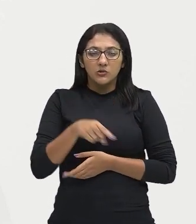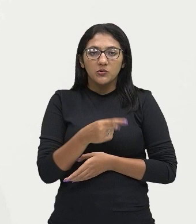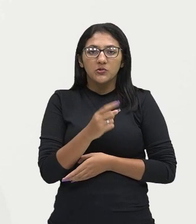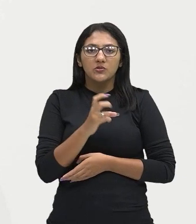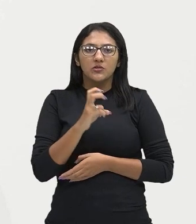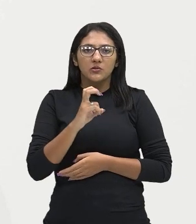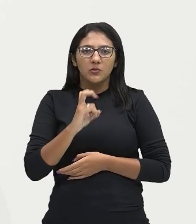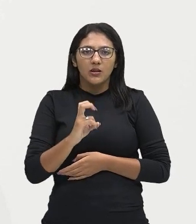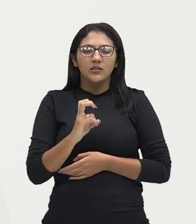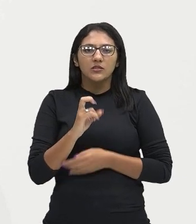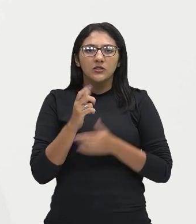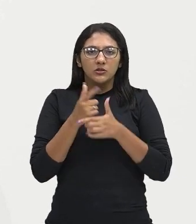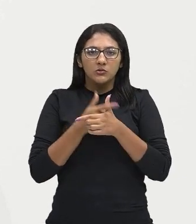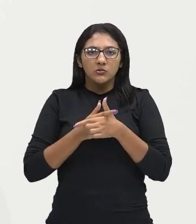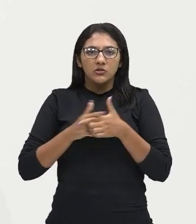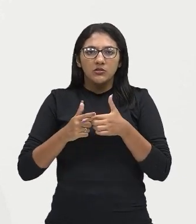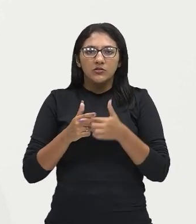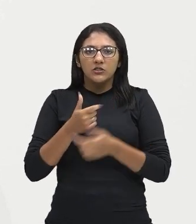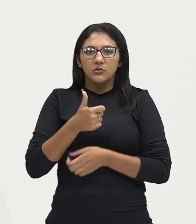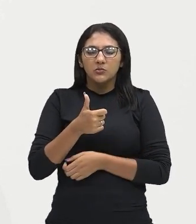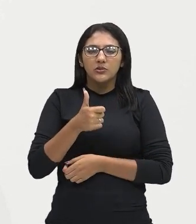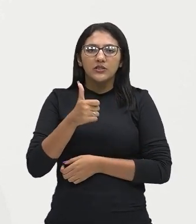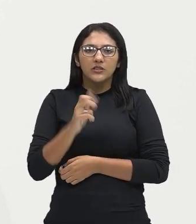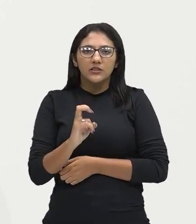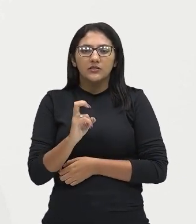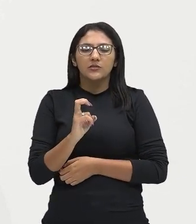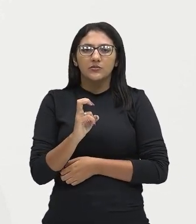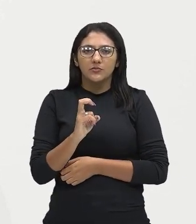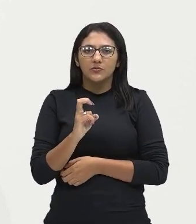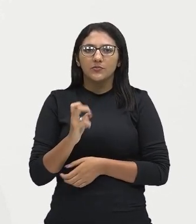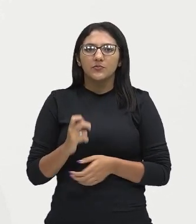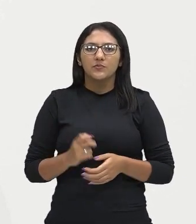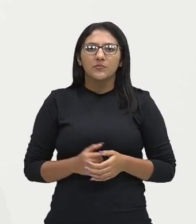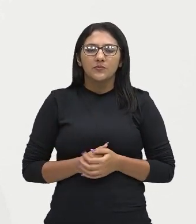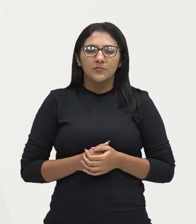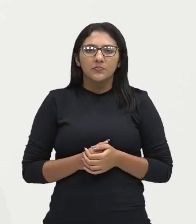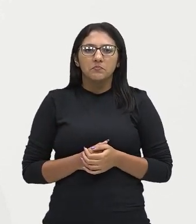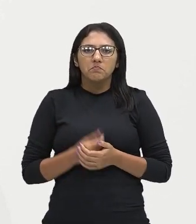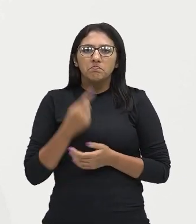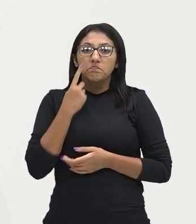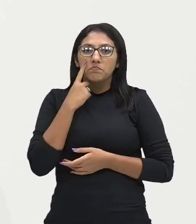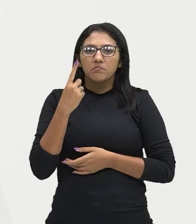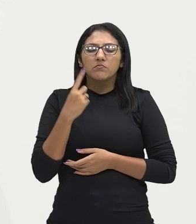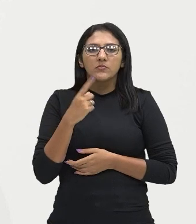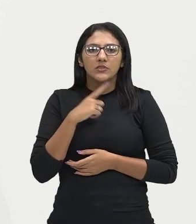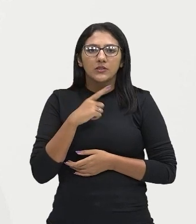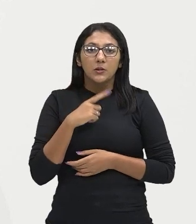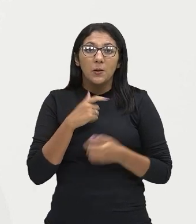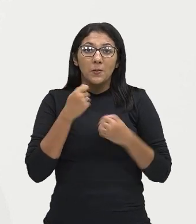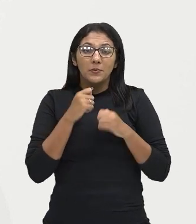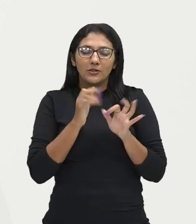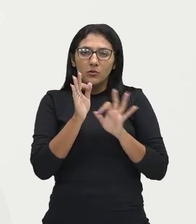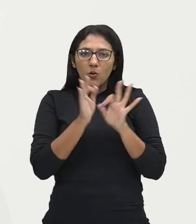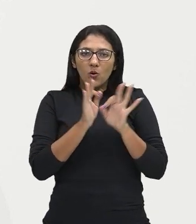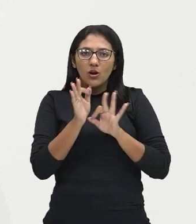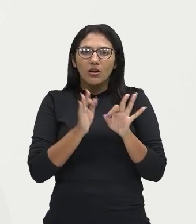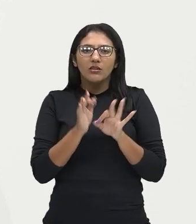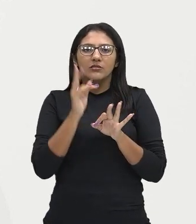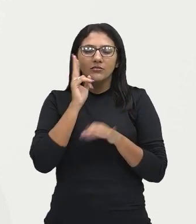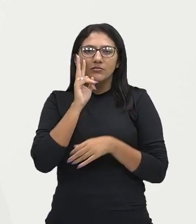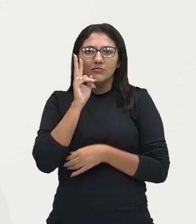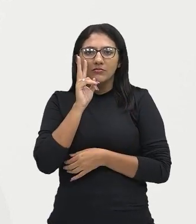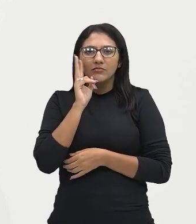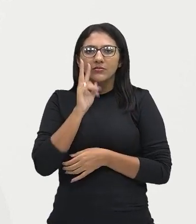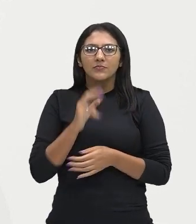22,5 por 15. Opa, temos que igualar as casas decimais para poder fazer a